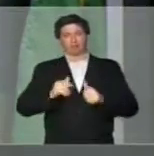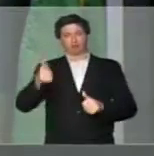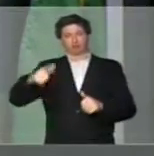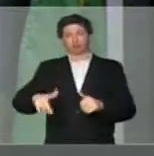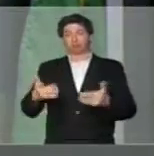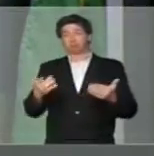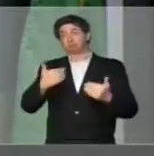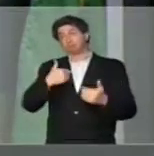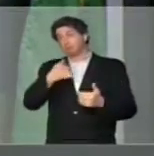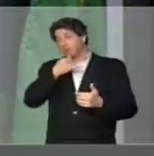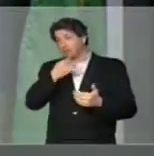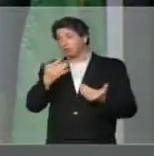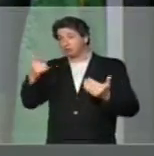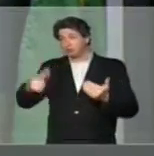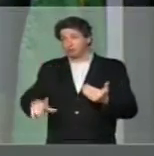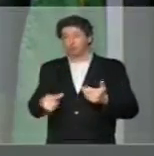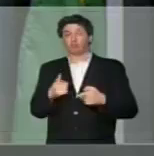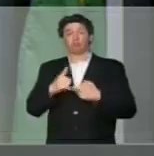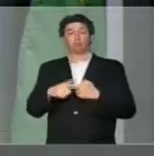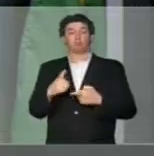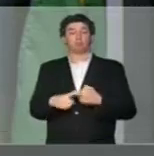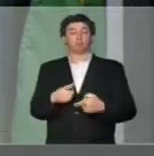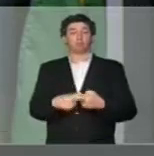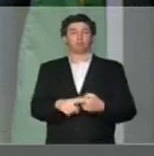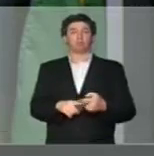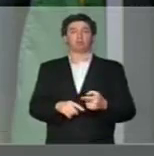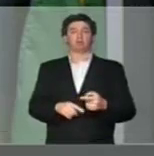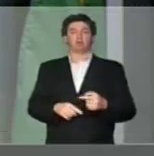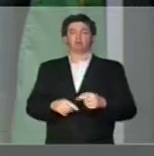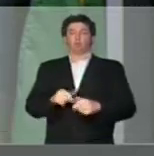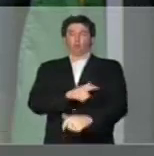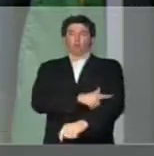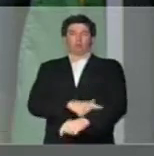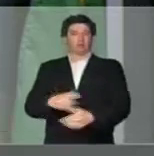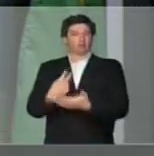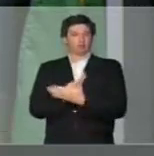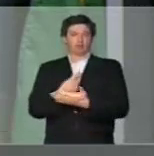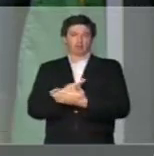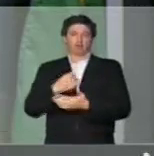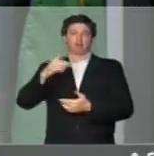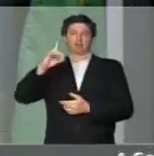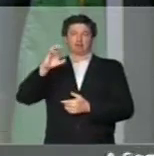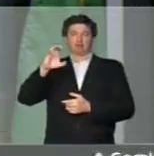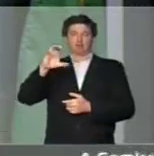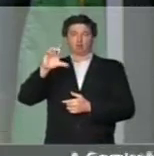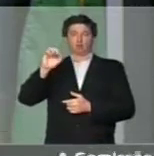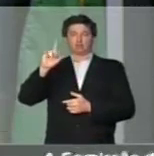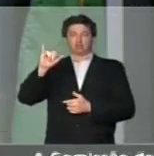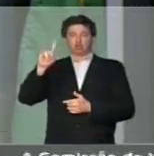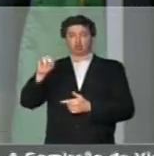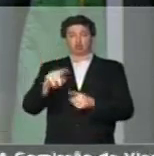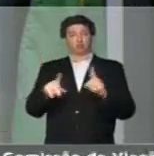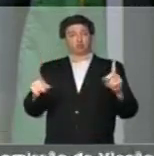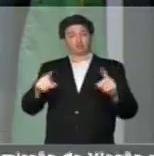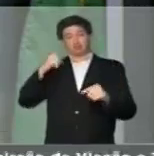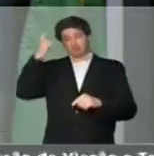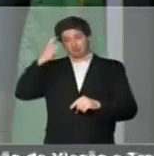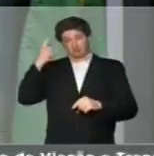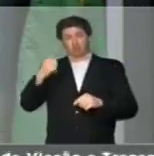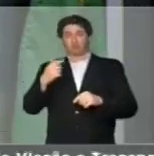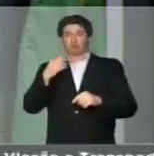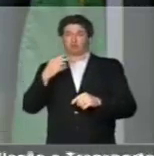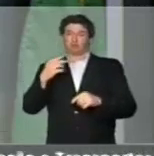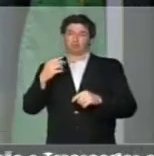aqui a tristeza pela má conduta do senador Delcídio e a preocupação pelo